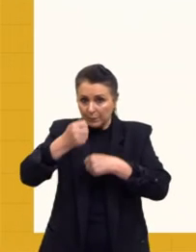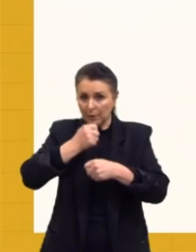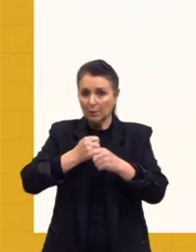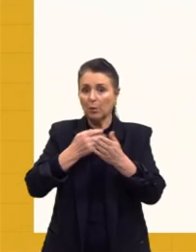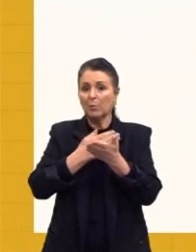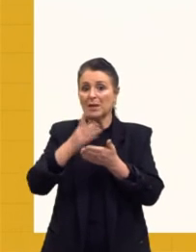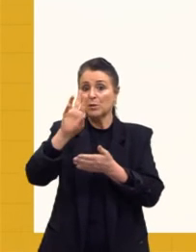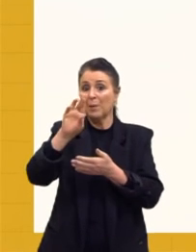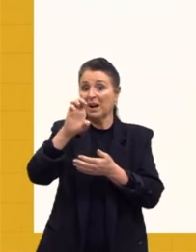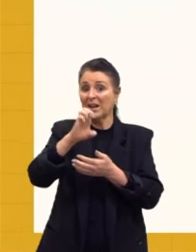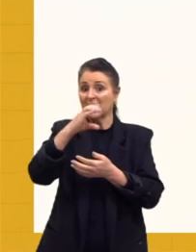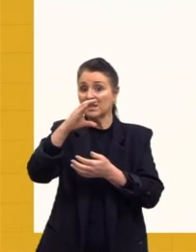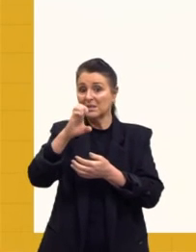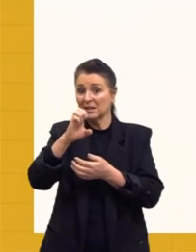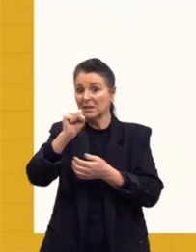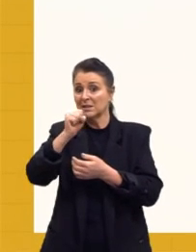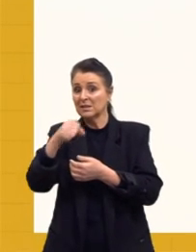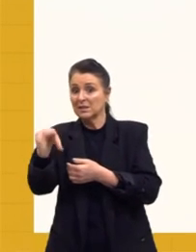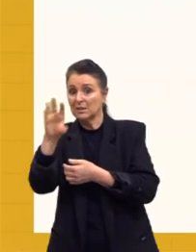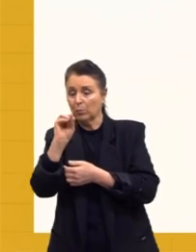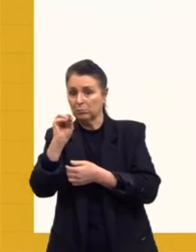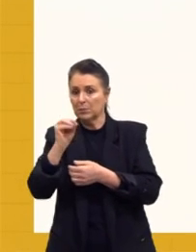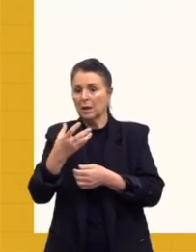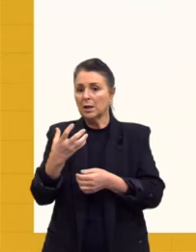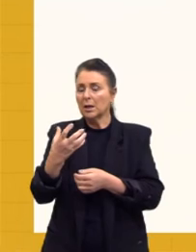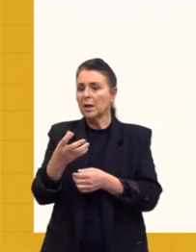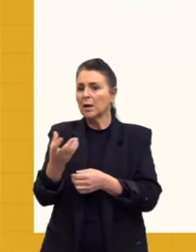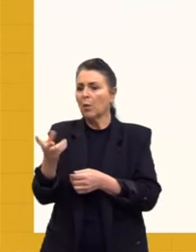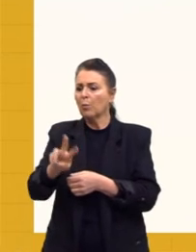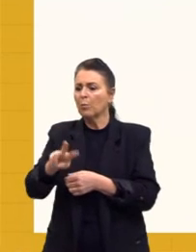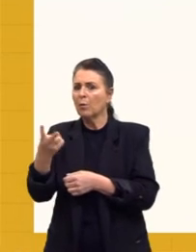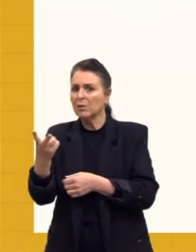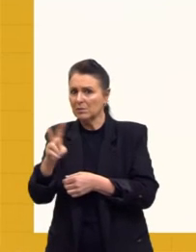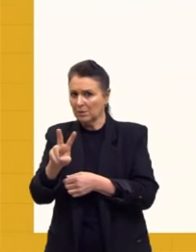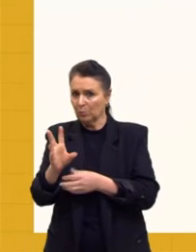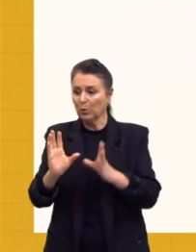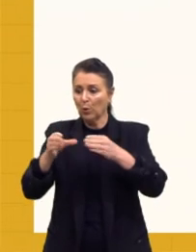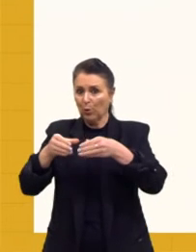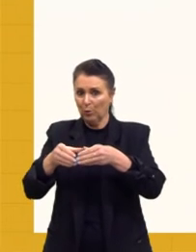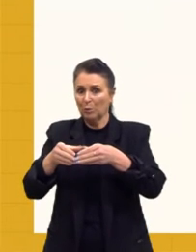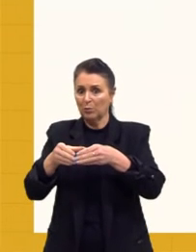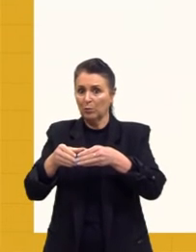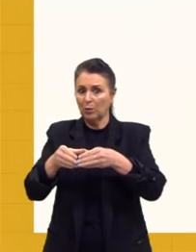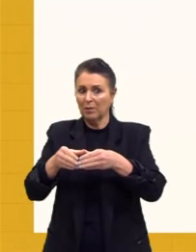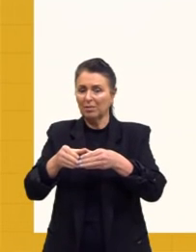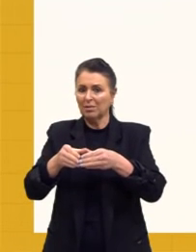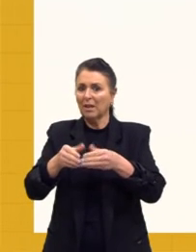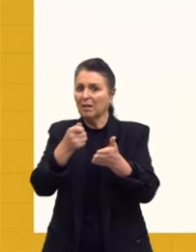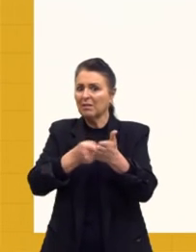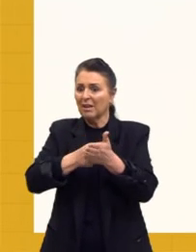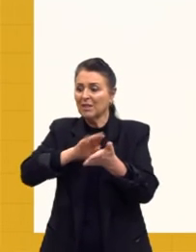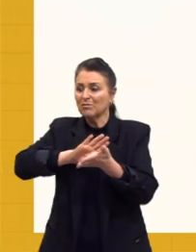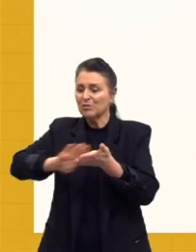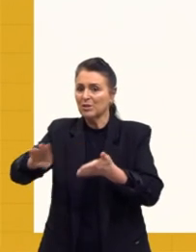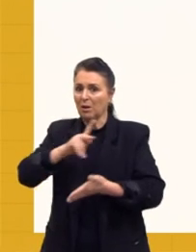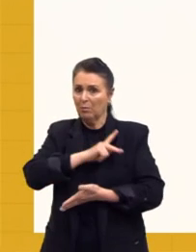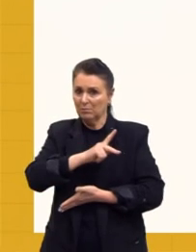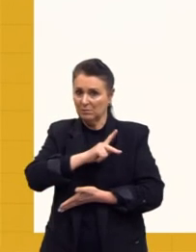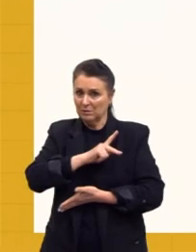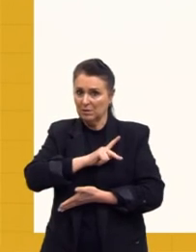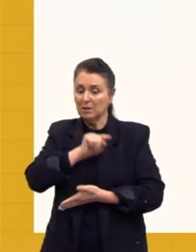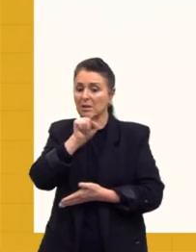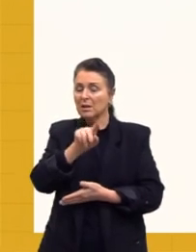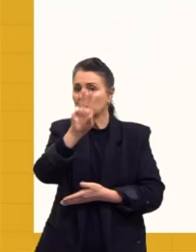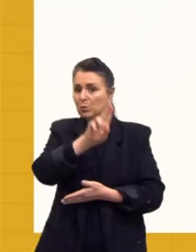forte recessão aí a oposição Tenta tirar o presidente né que é acusado de forte tem forte repressão ele utiliza